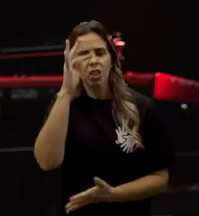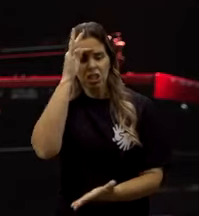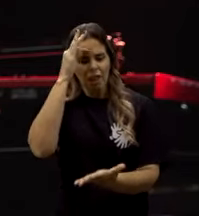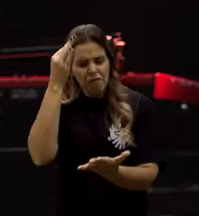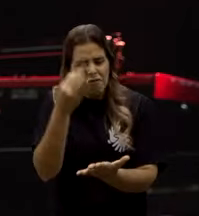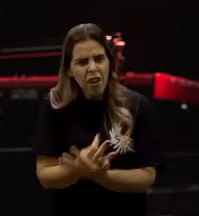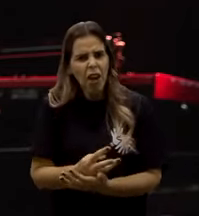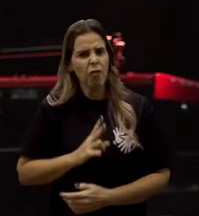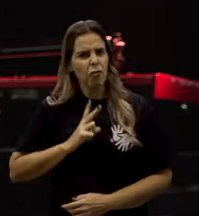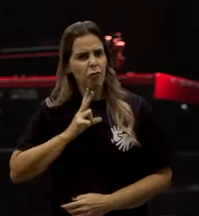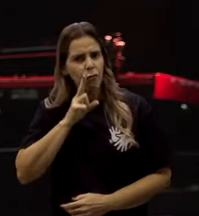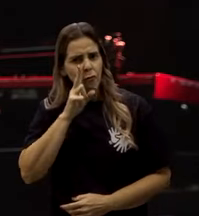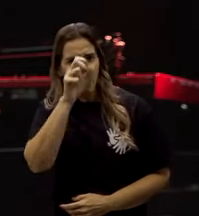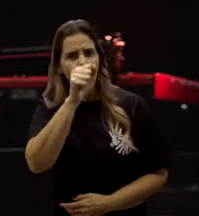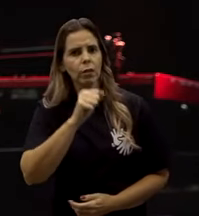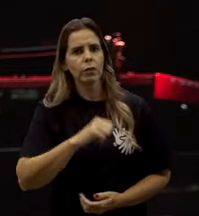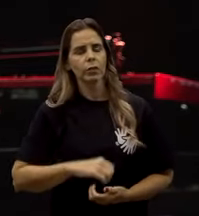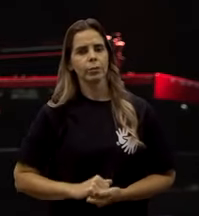montes